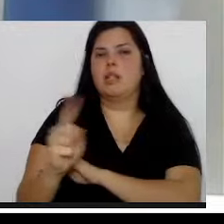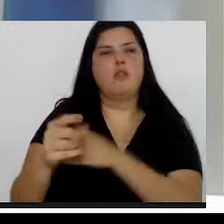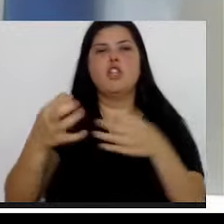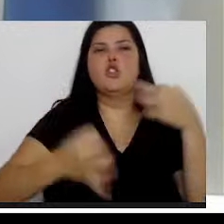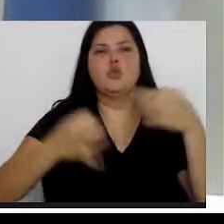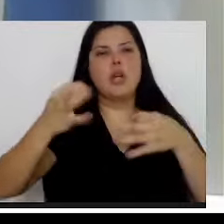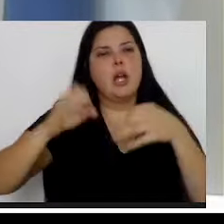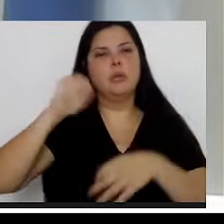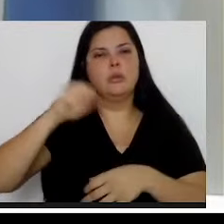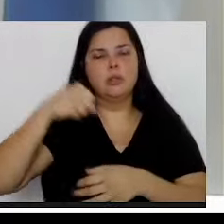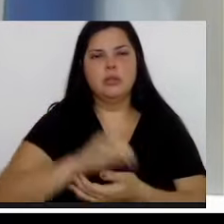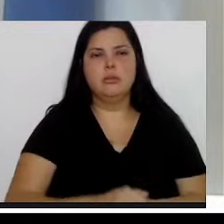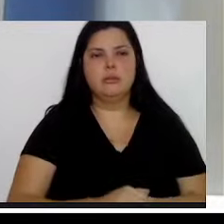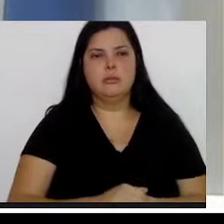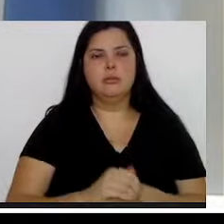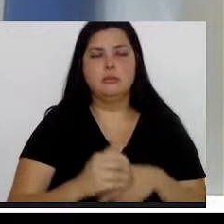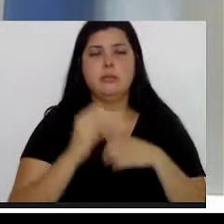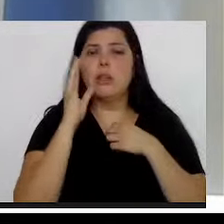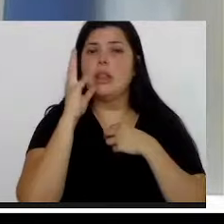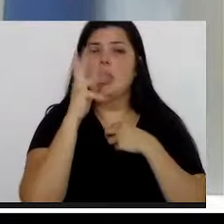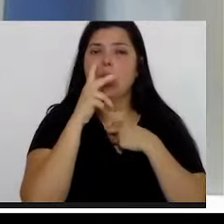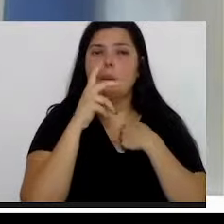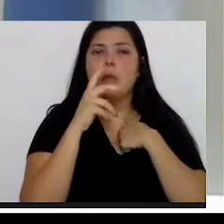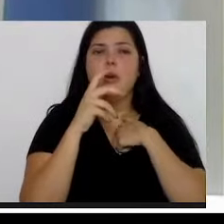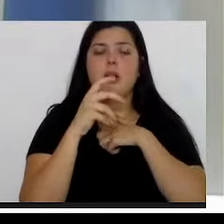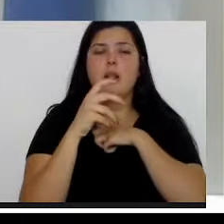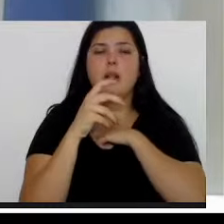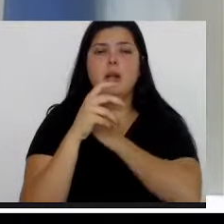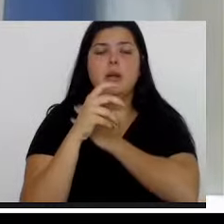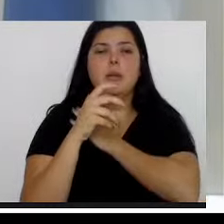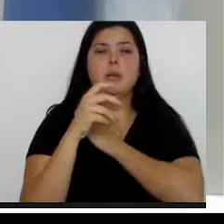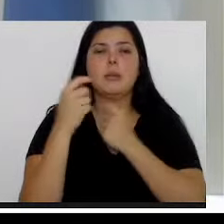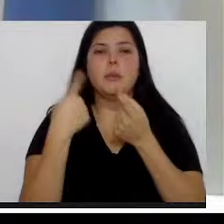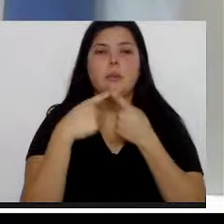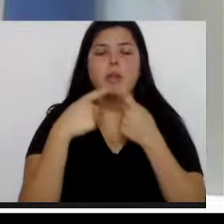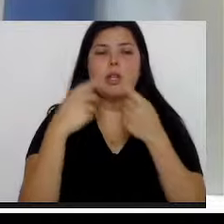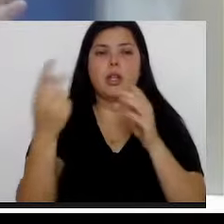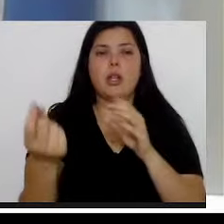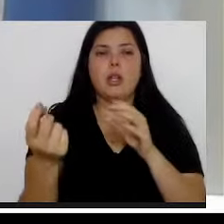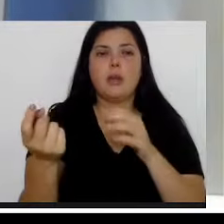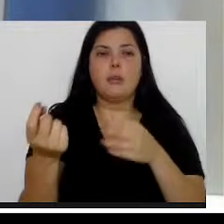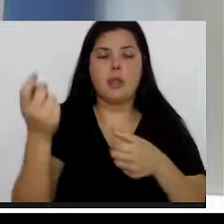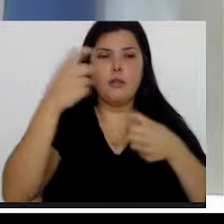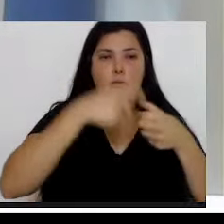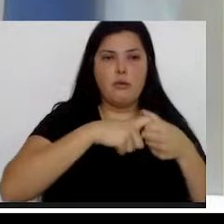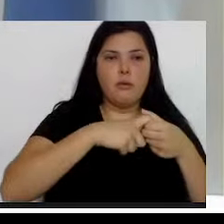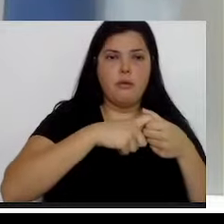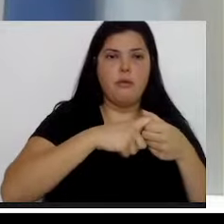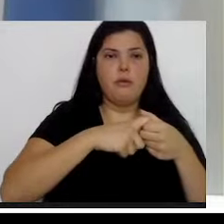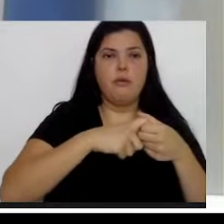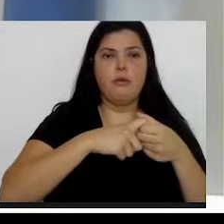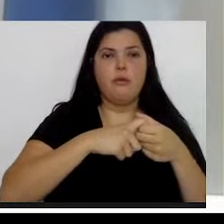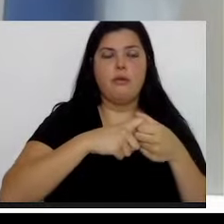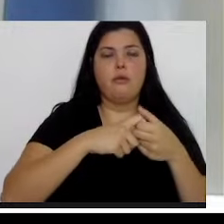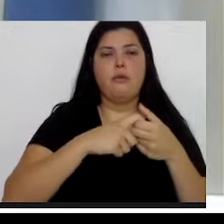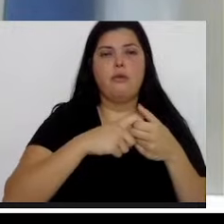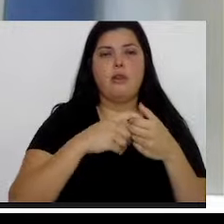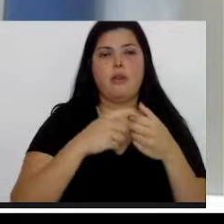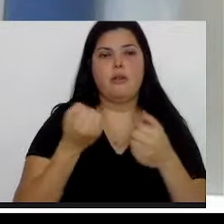julgado. A demora é que é o meu retorno da viagem para Portugal.